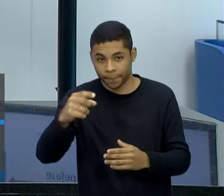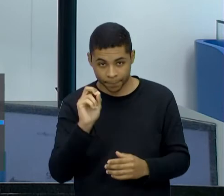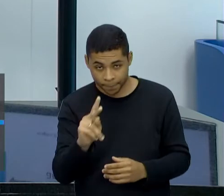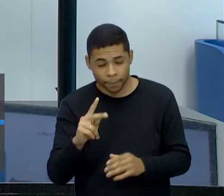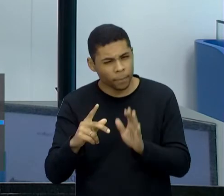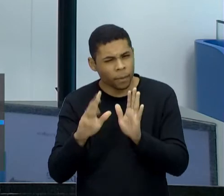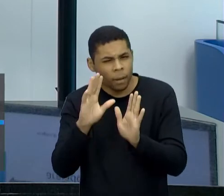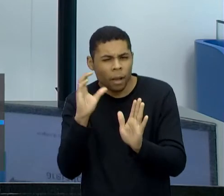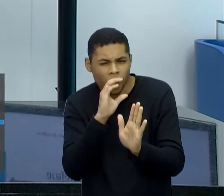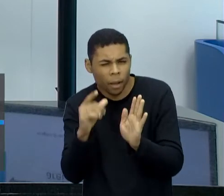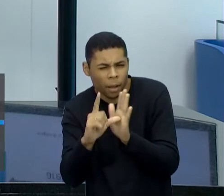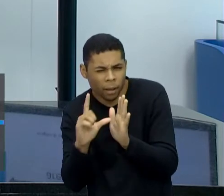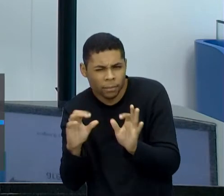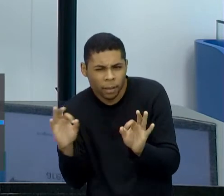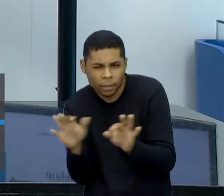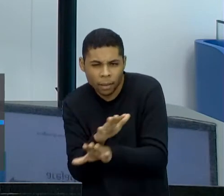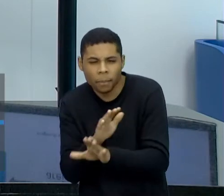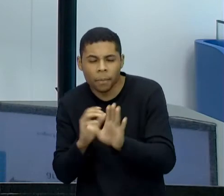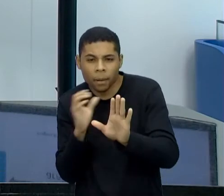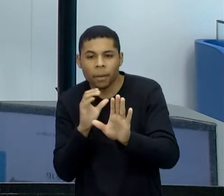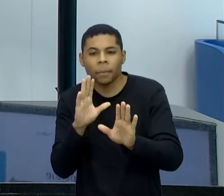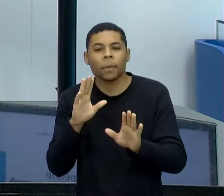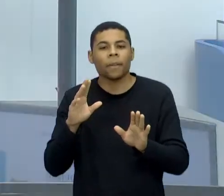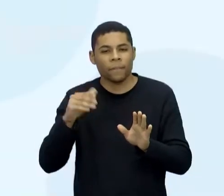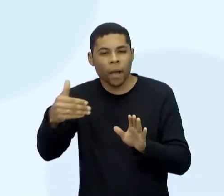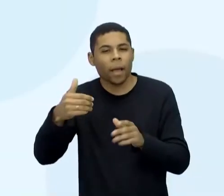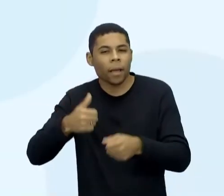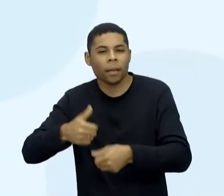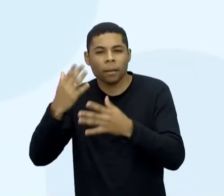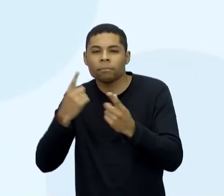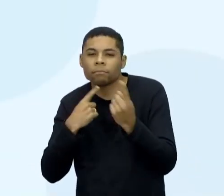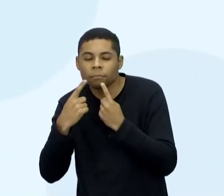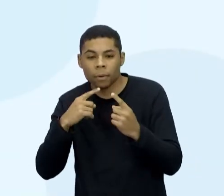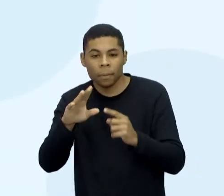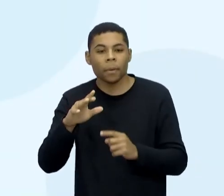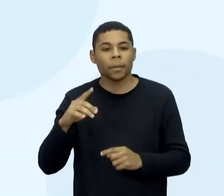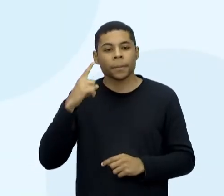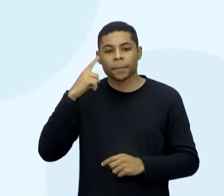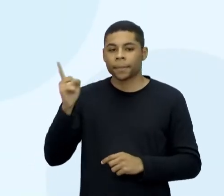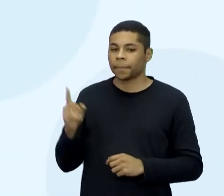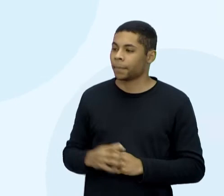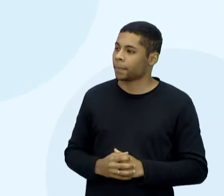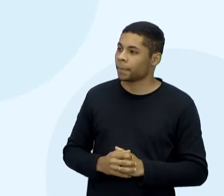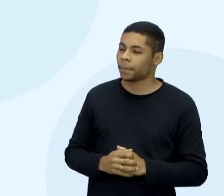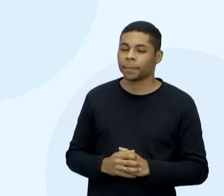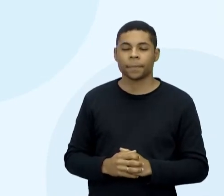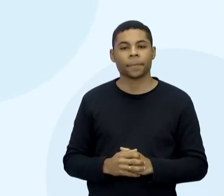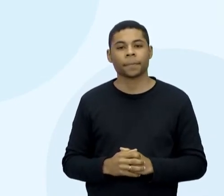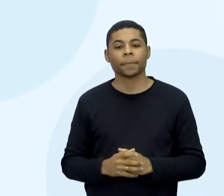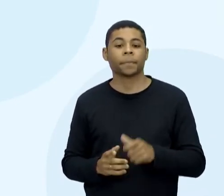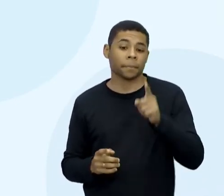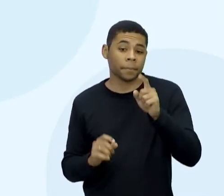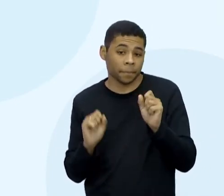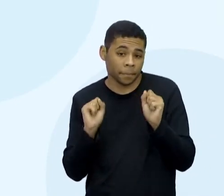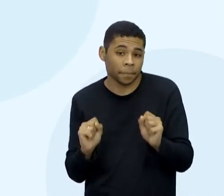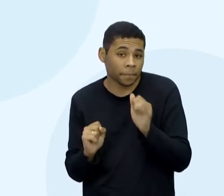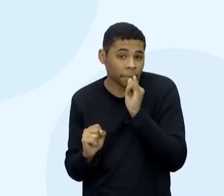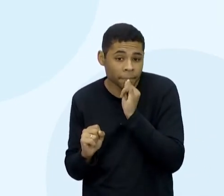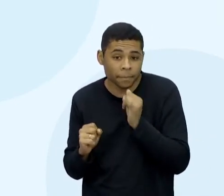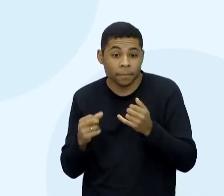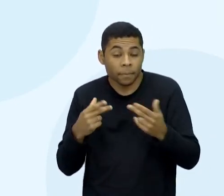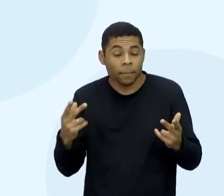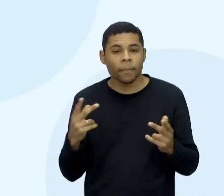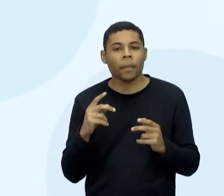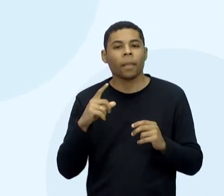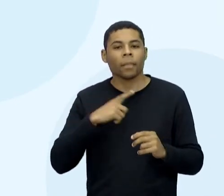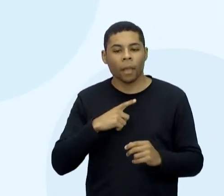terminar esse bloco aqui antes da nossa interação, né? Poupe água aí, né, na sua casa, se puder colocar descarga econômica